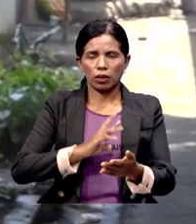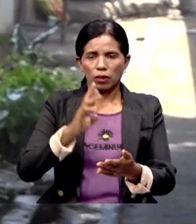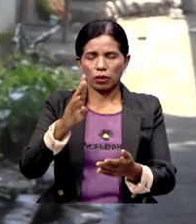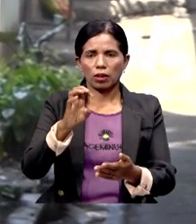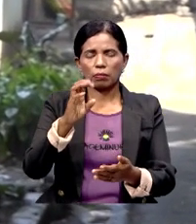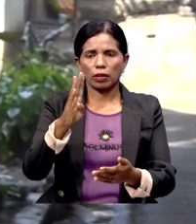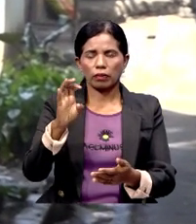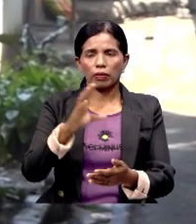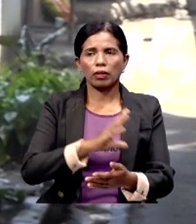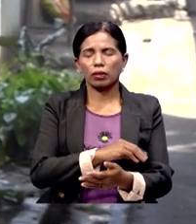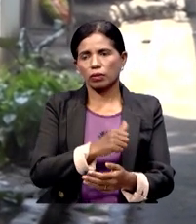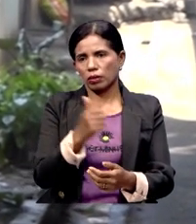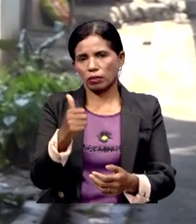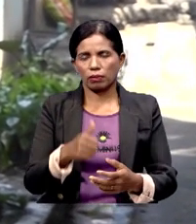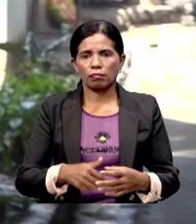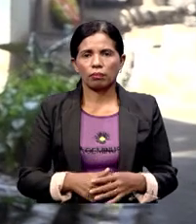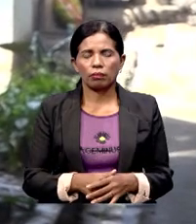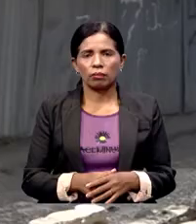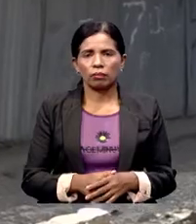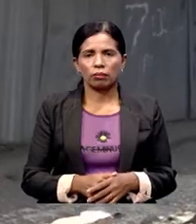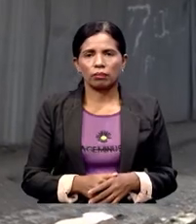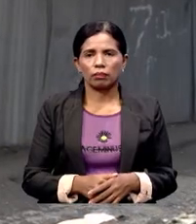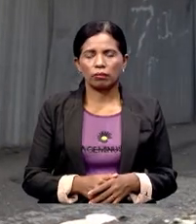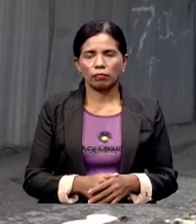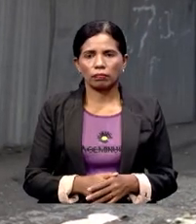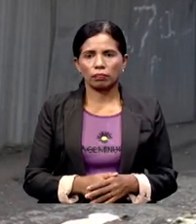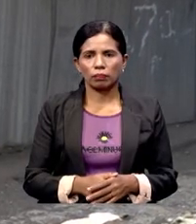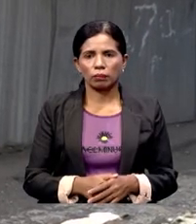EBF Meteout, no Selutan, Gasparinha de Souza, Dilma Suzetti, Ziemen.